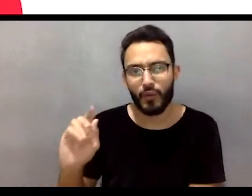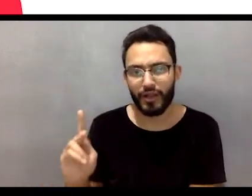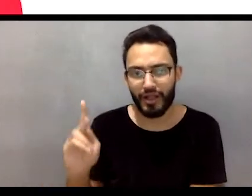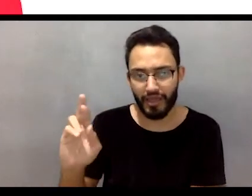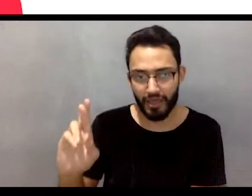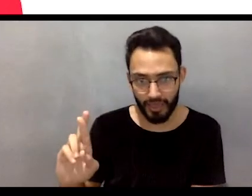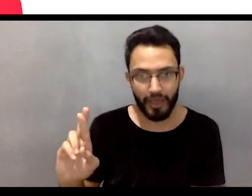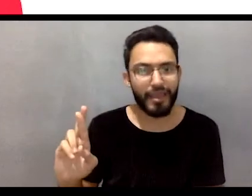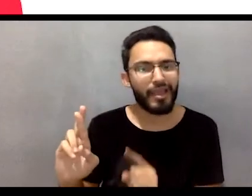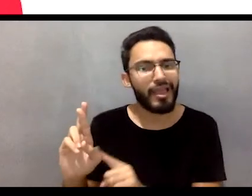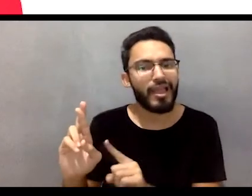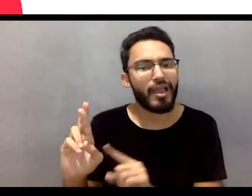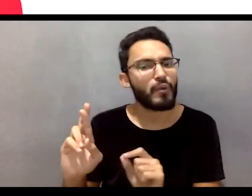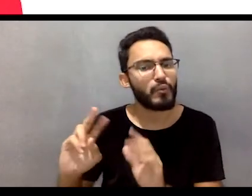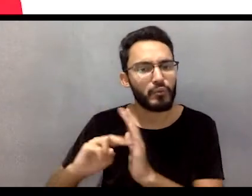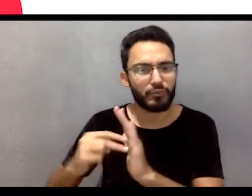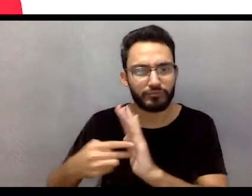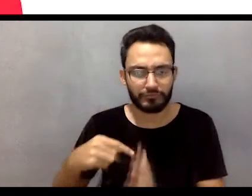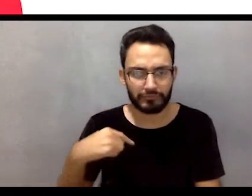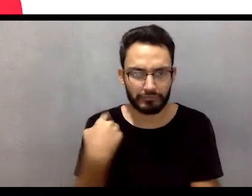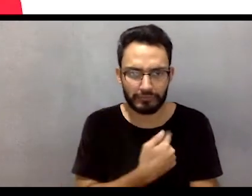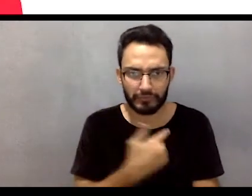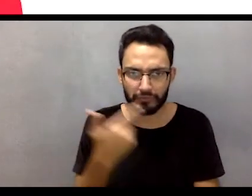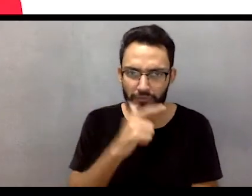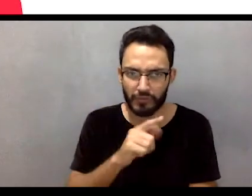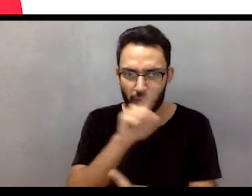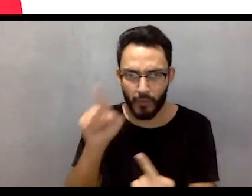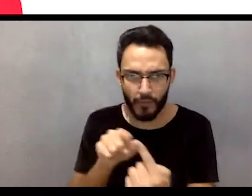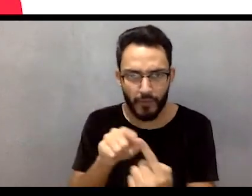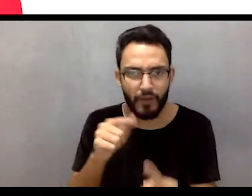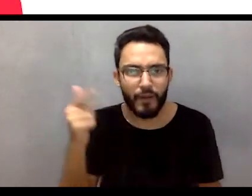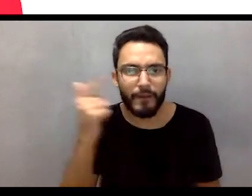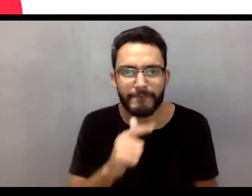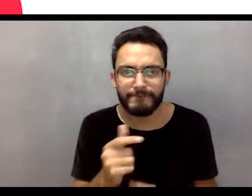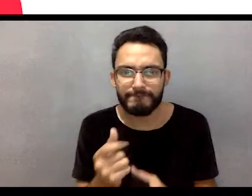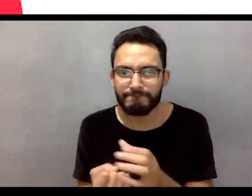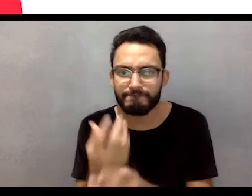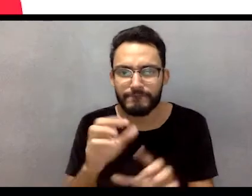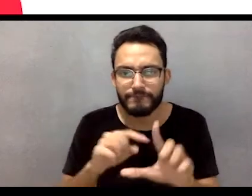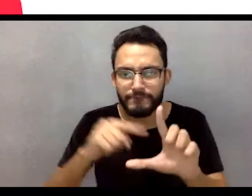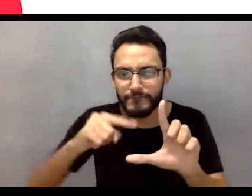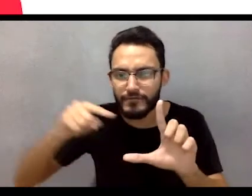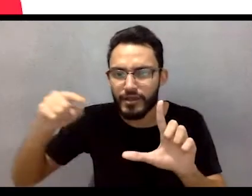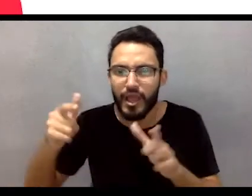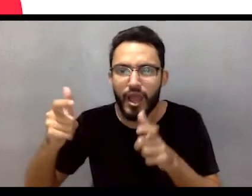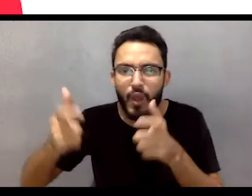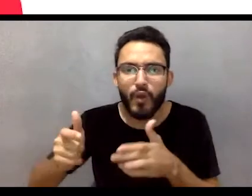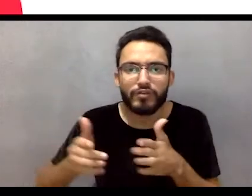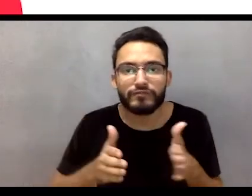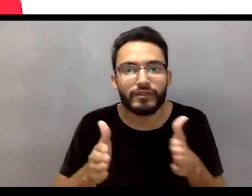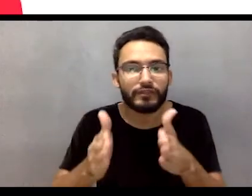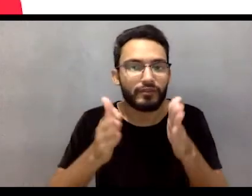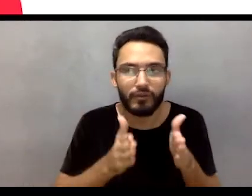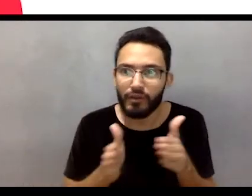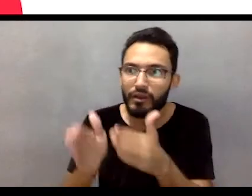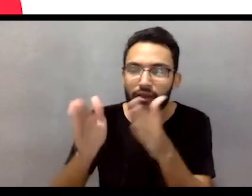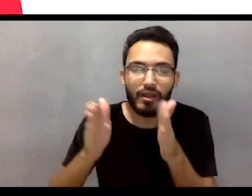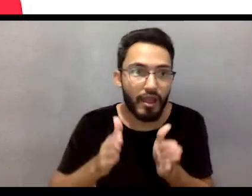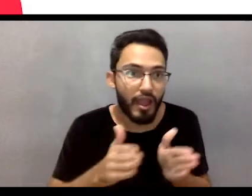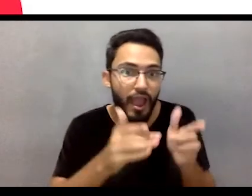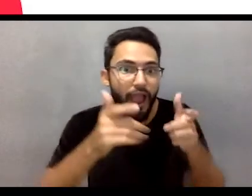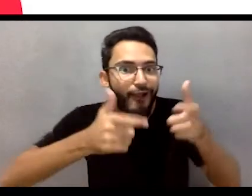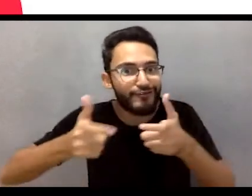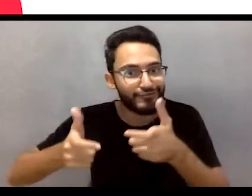são através deles que nós vamos definir os nossos direcionadores. E aí, baseado